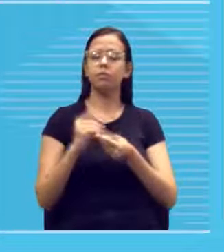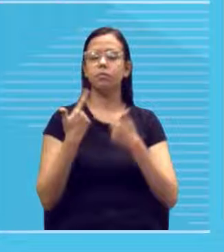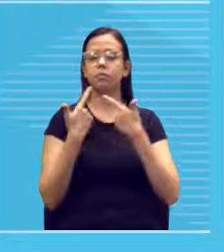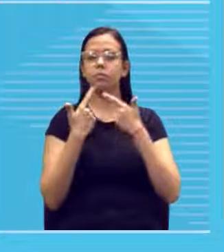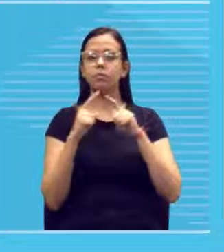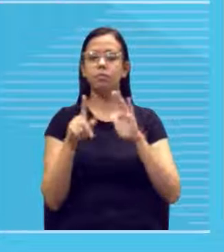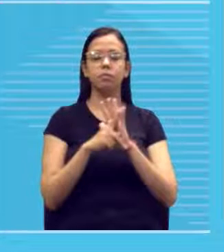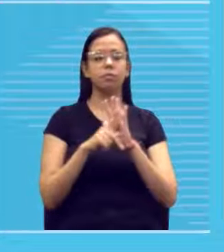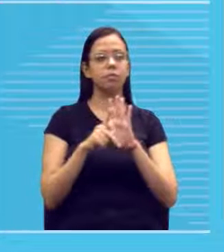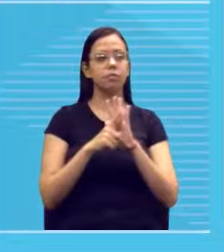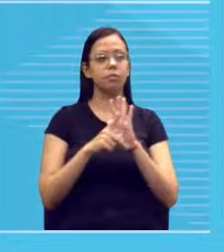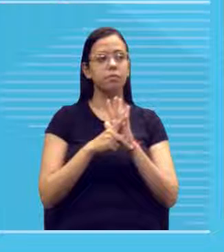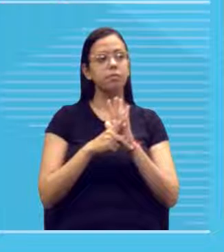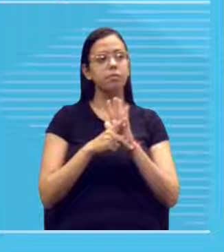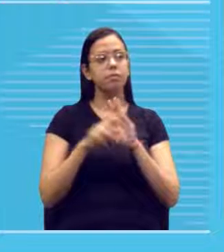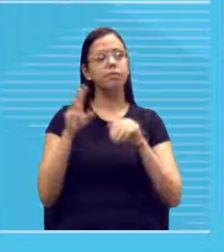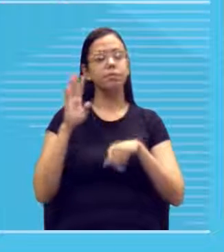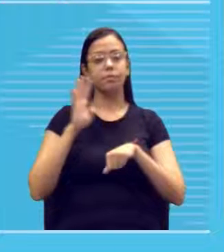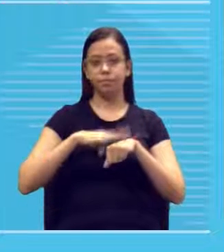matemática